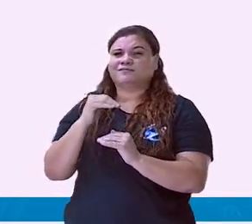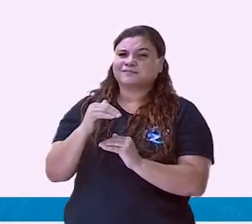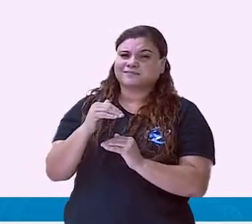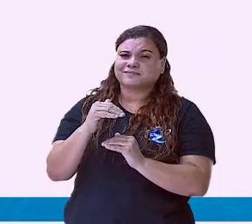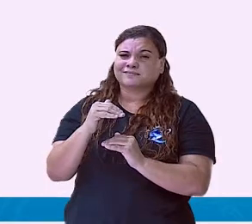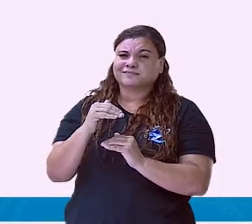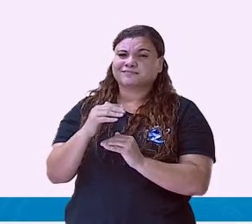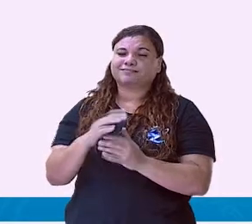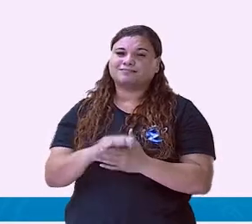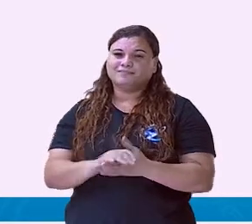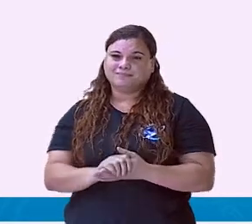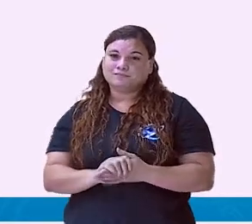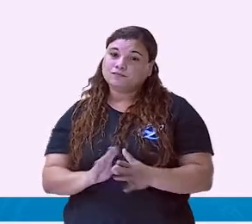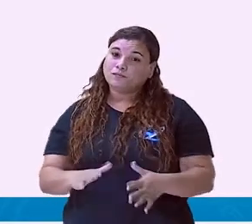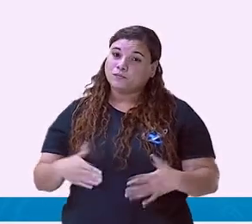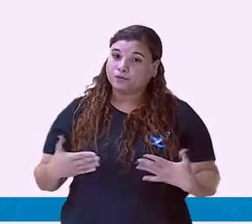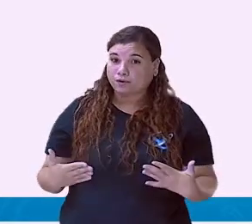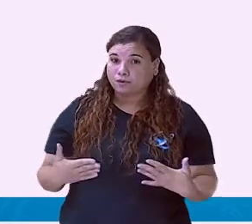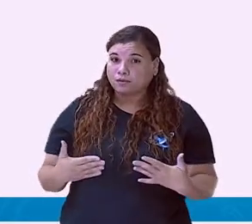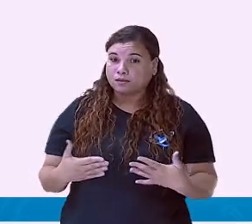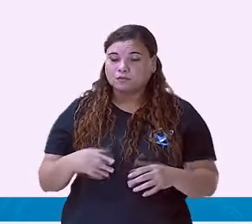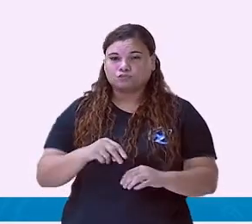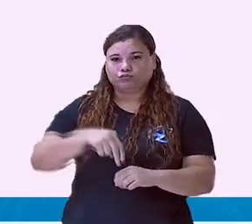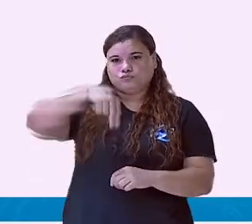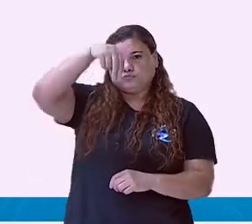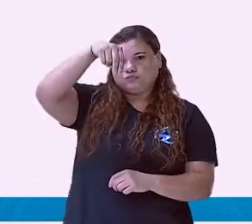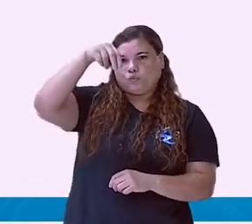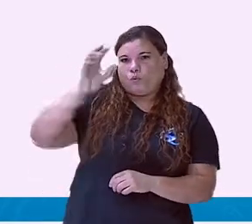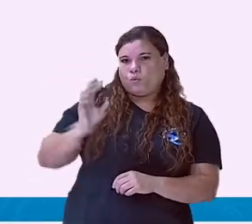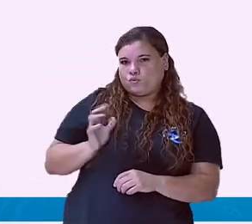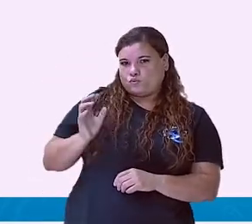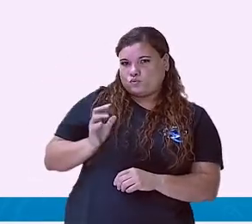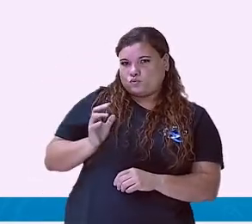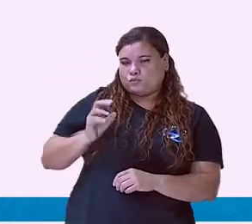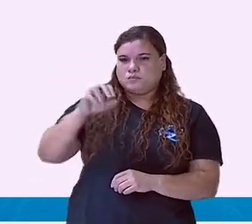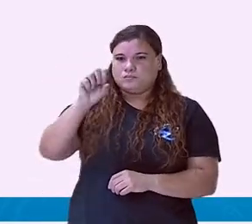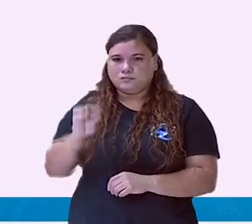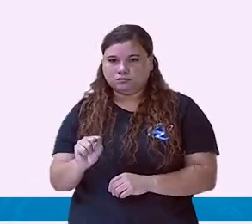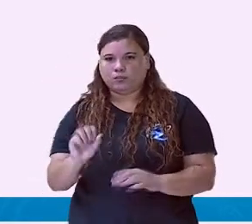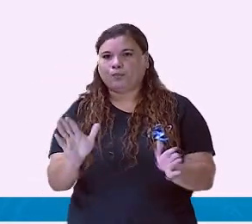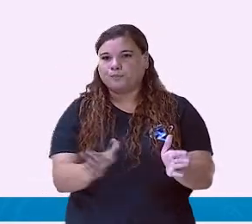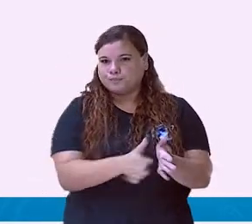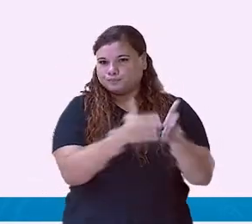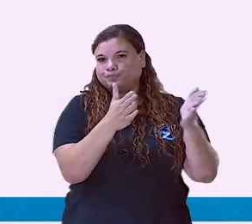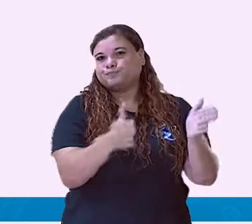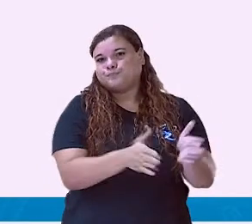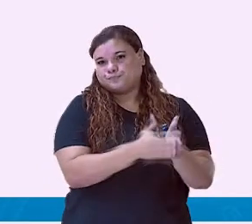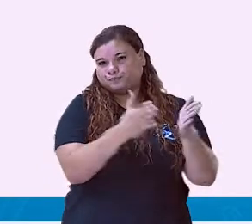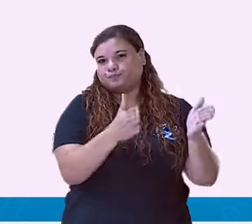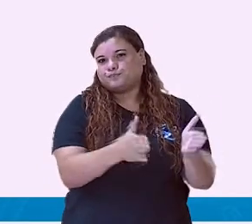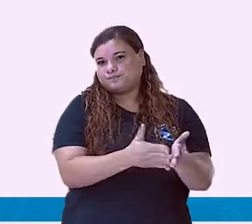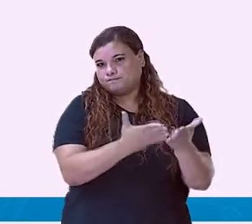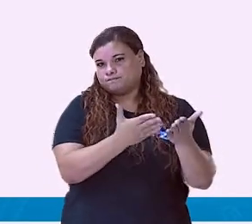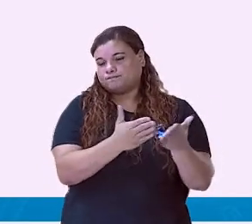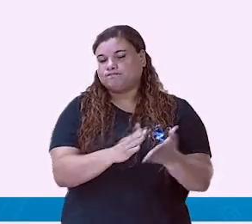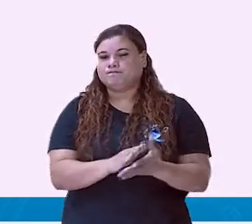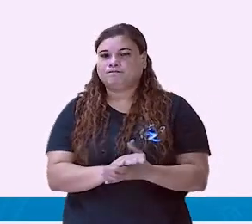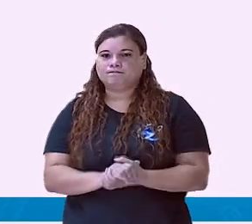Ricos no norte, pobres no sul. E aí a Oceania, que está no hemisfério sul,